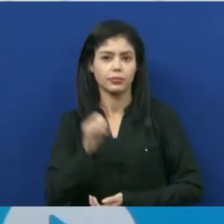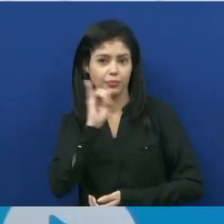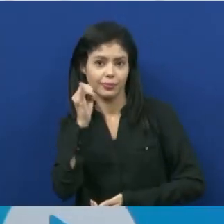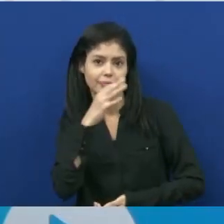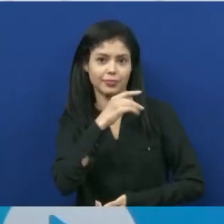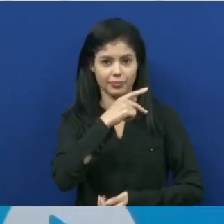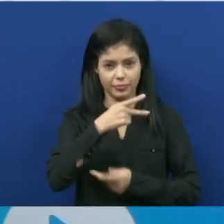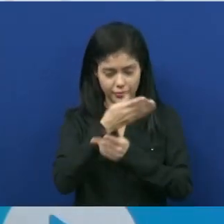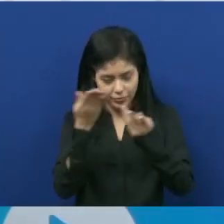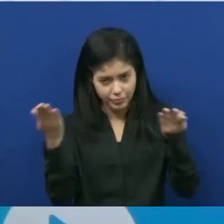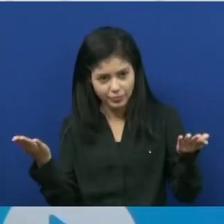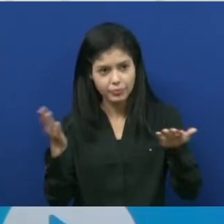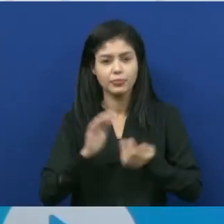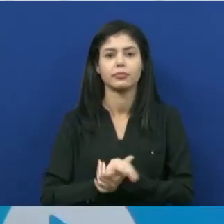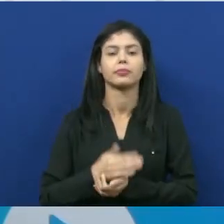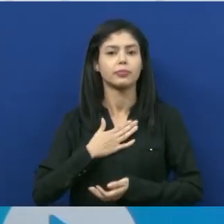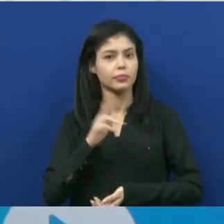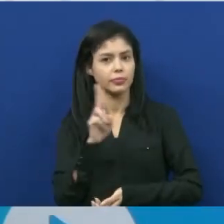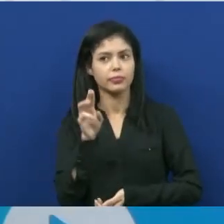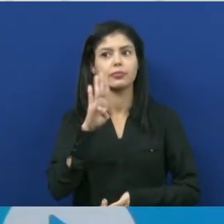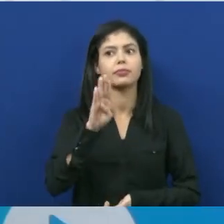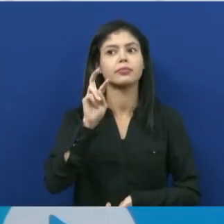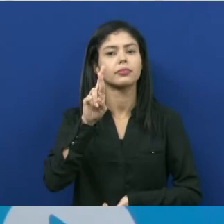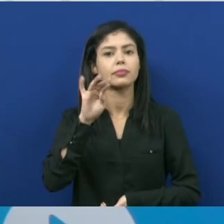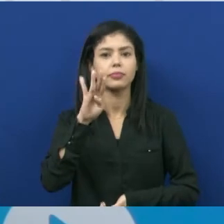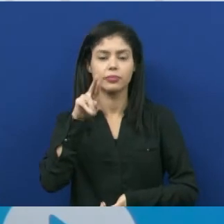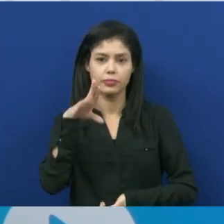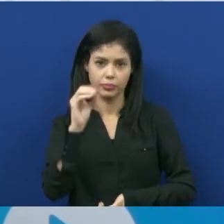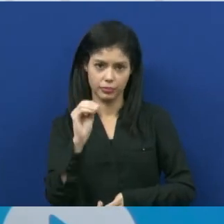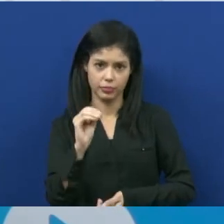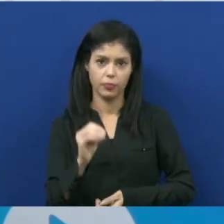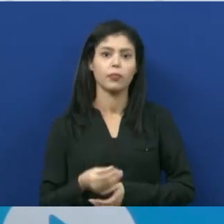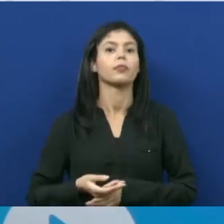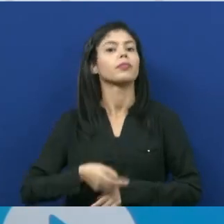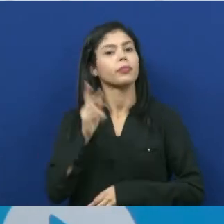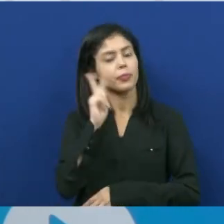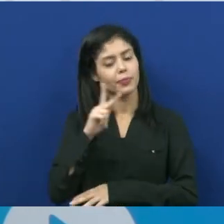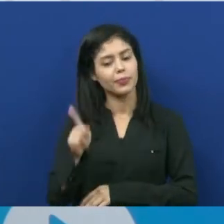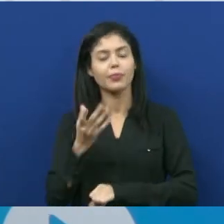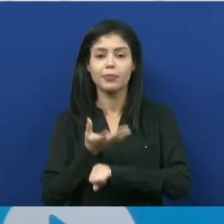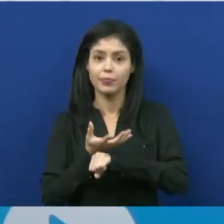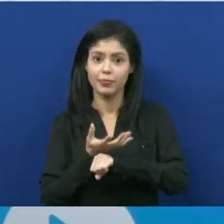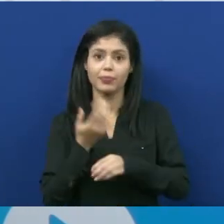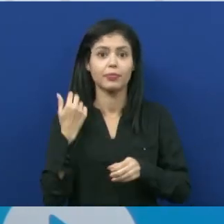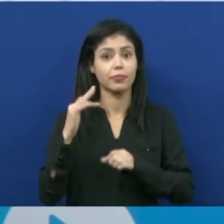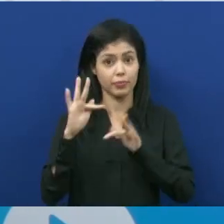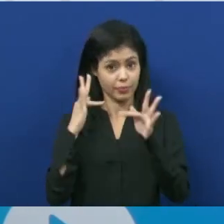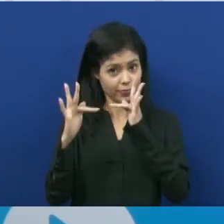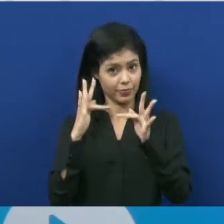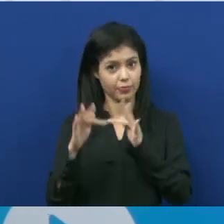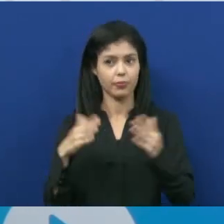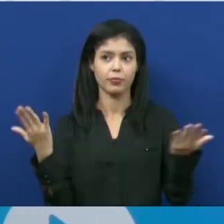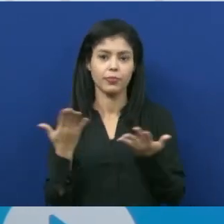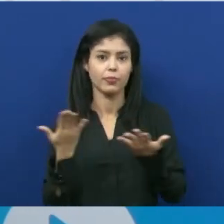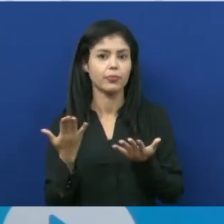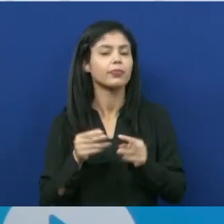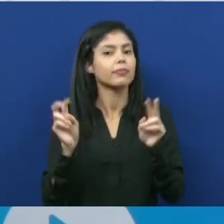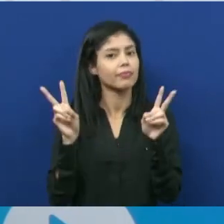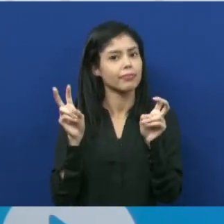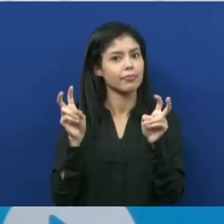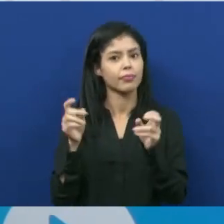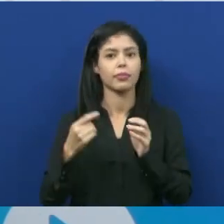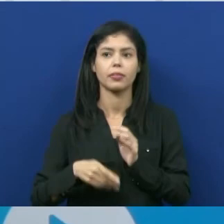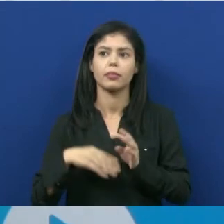Olá, pessoal. O meu nome é Bruno, sou professor da disciplina de Física e hoje eu vou falar para